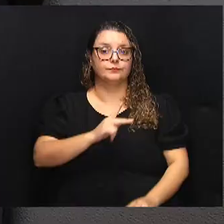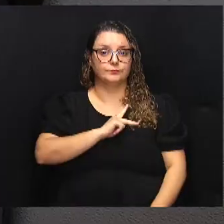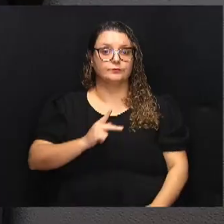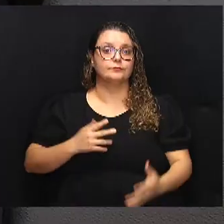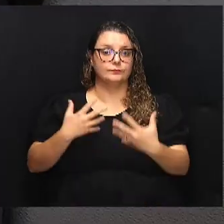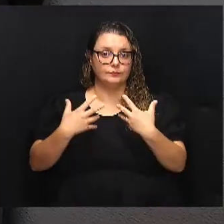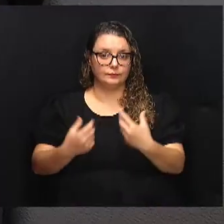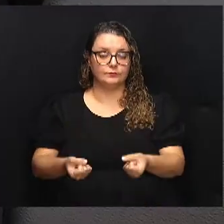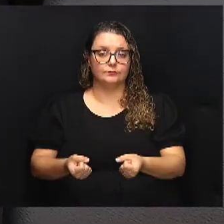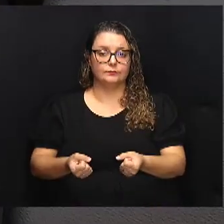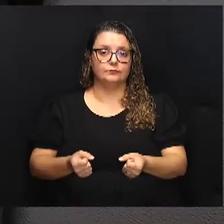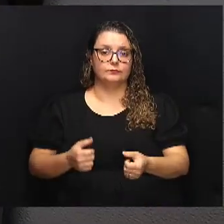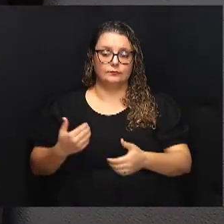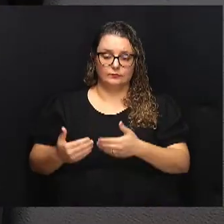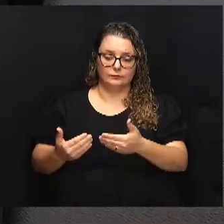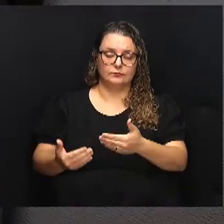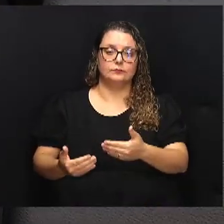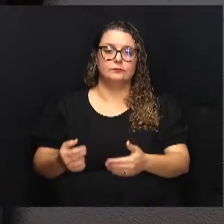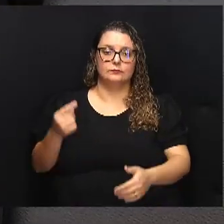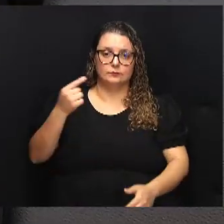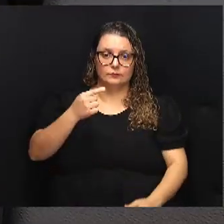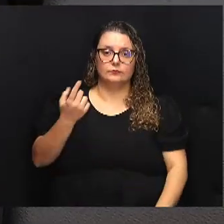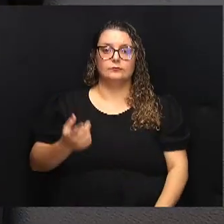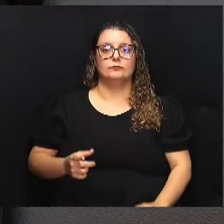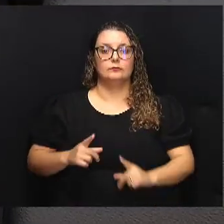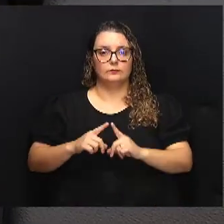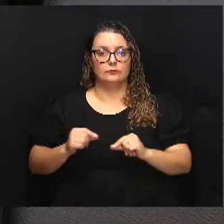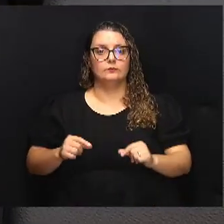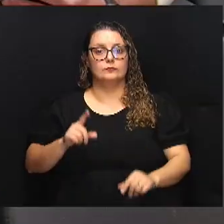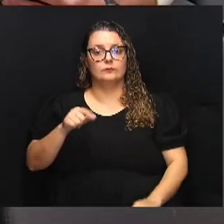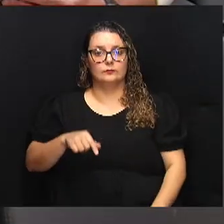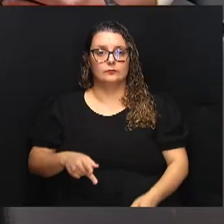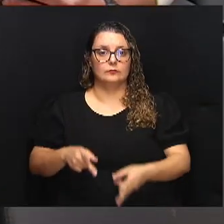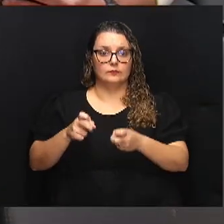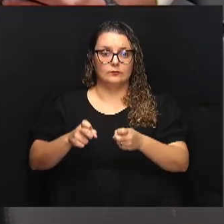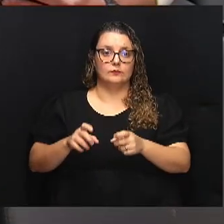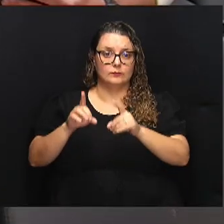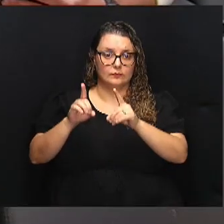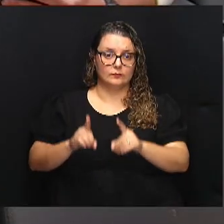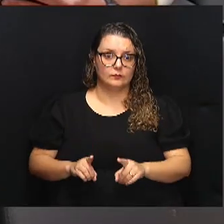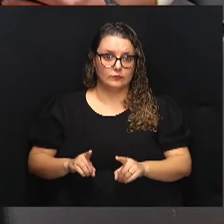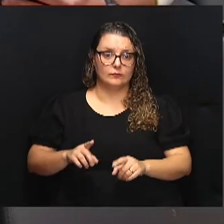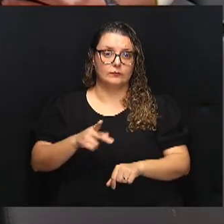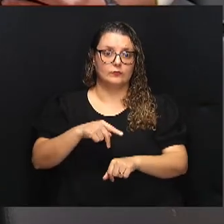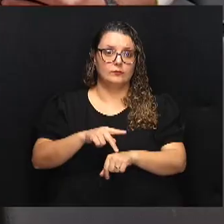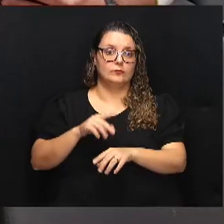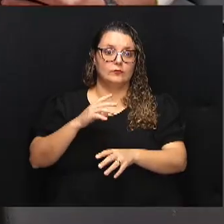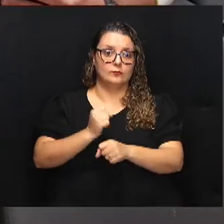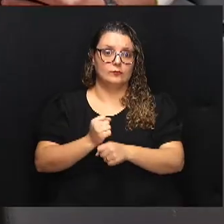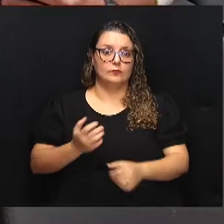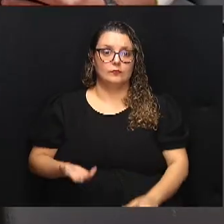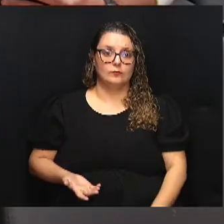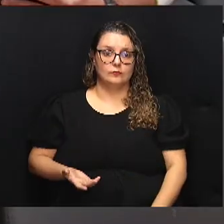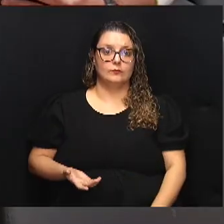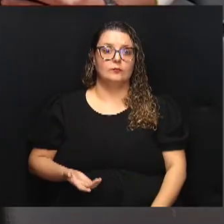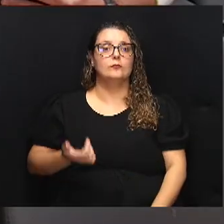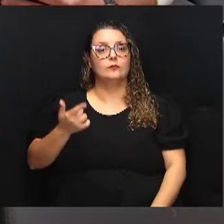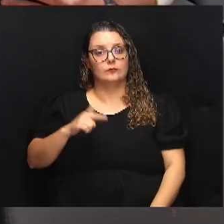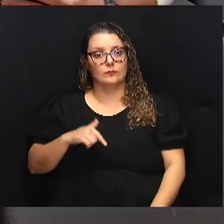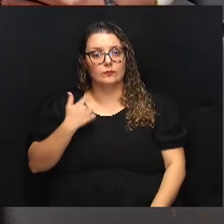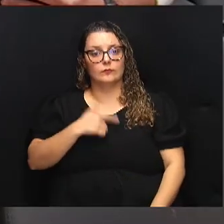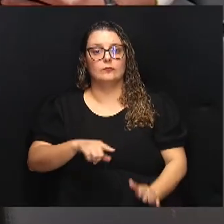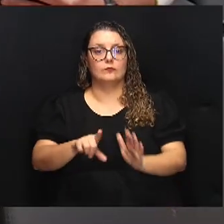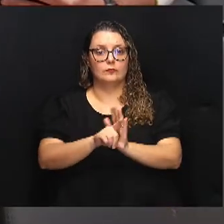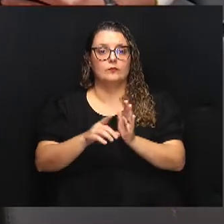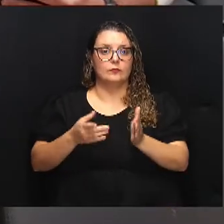sancionou, né? Já passou os trâmites lá, então é reconhecido como deficiência no país todo. Mas aí continua a nossa lei aqui